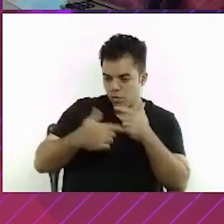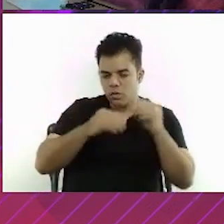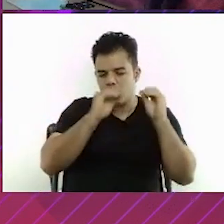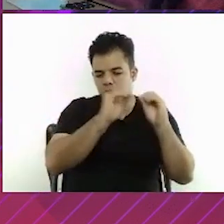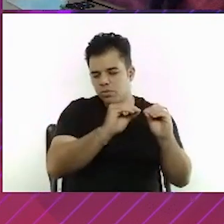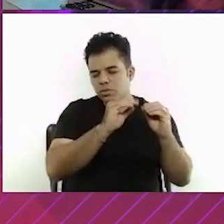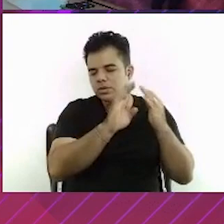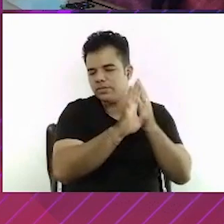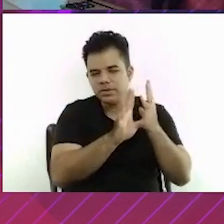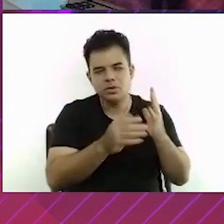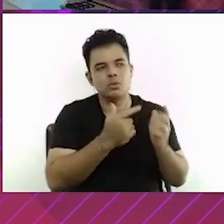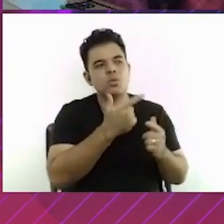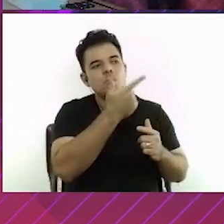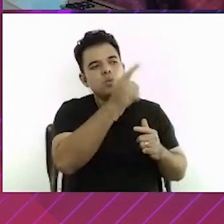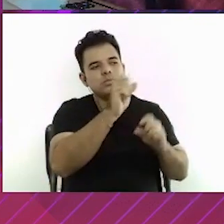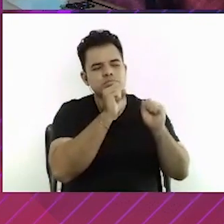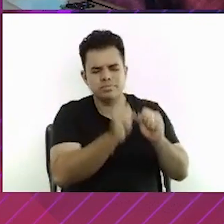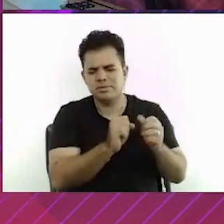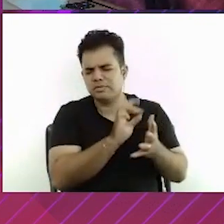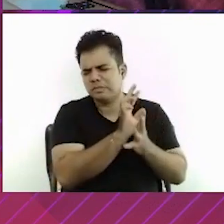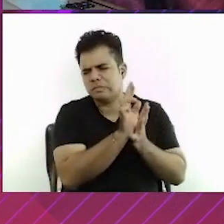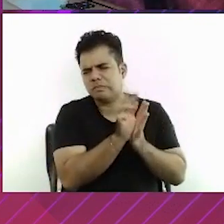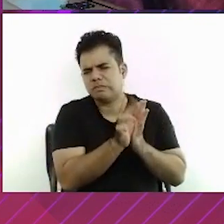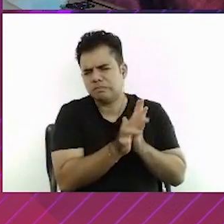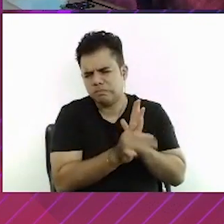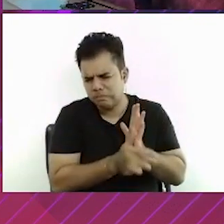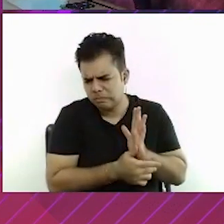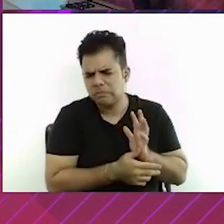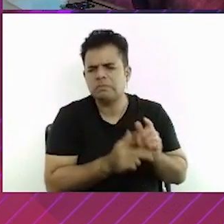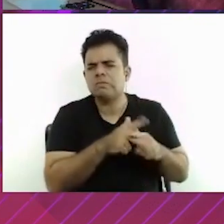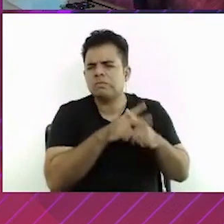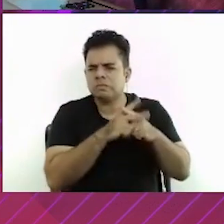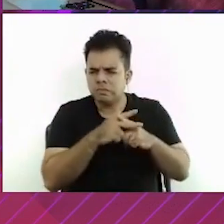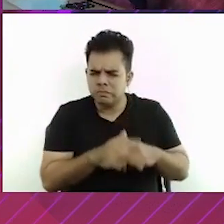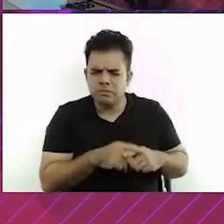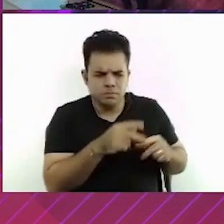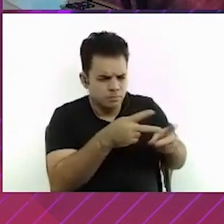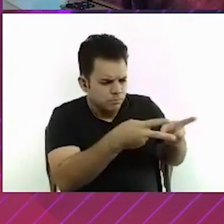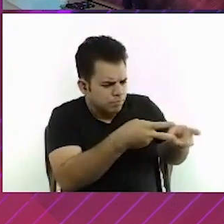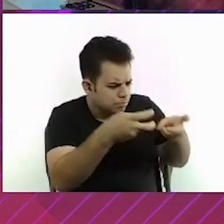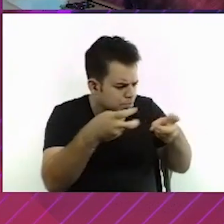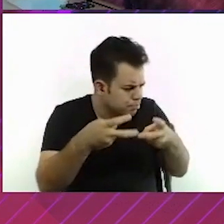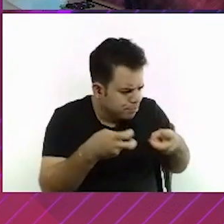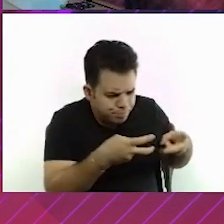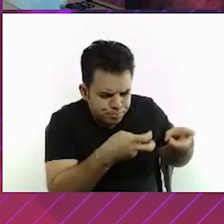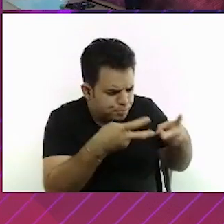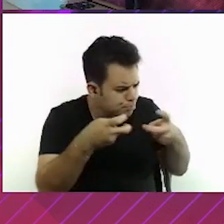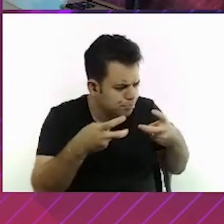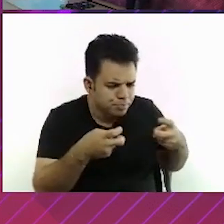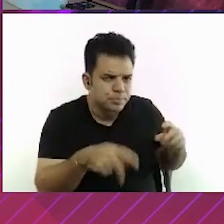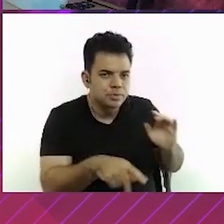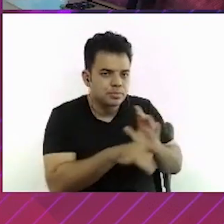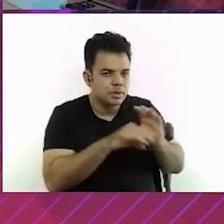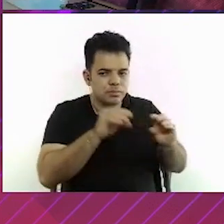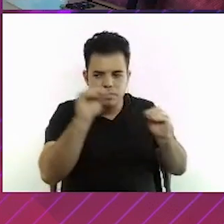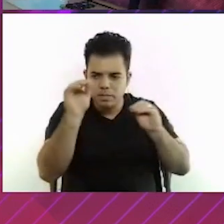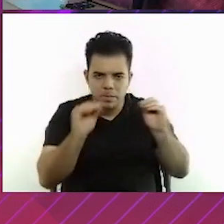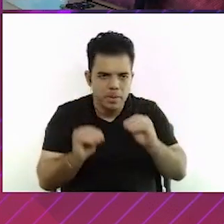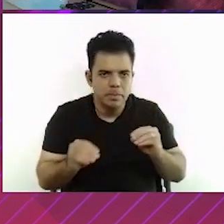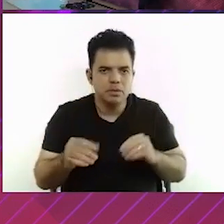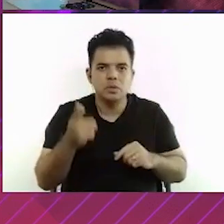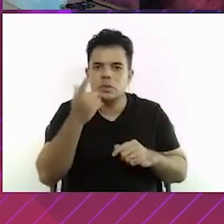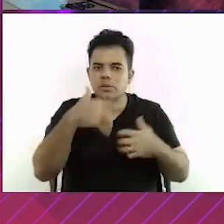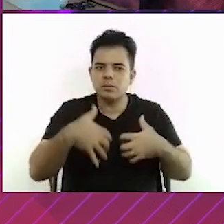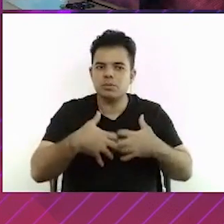várias instâncias de microserviços pegando esses pedidos e processando eles. Com isso, dá para